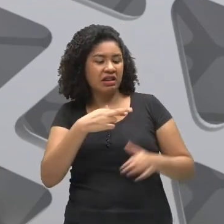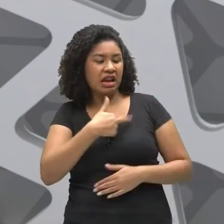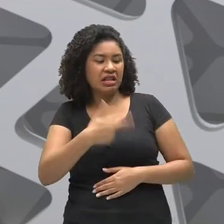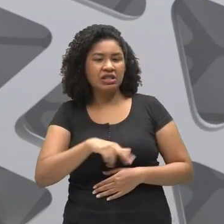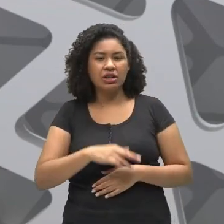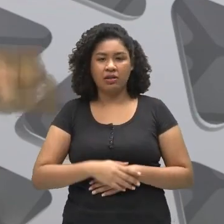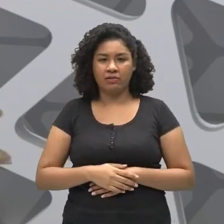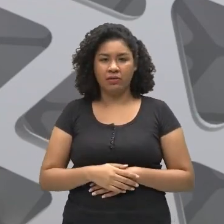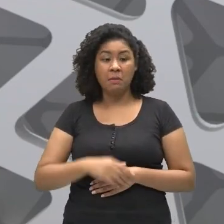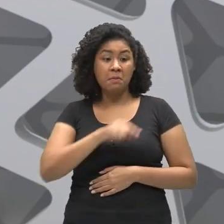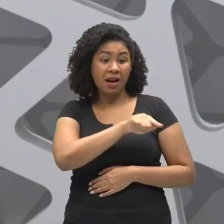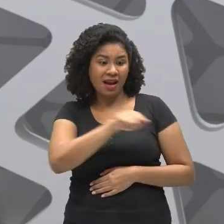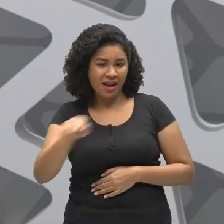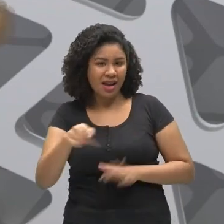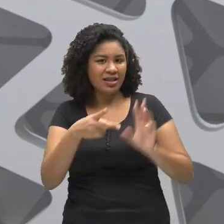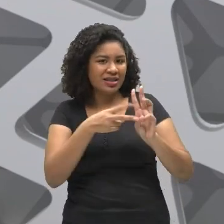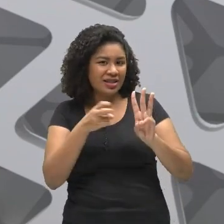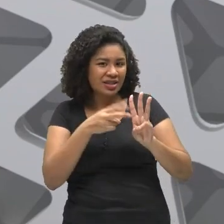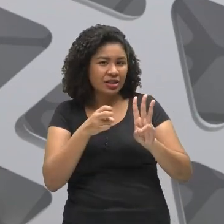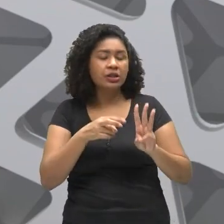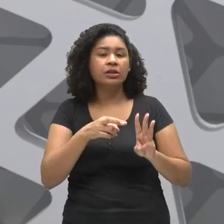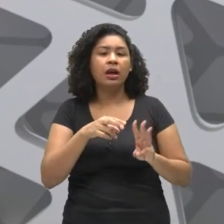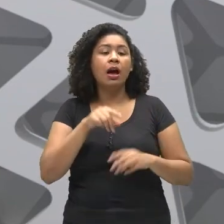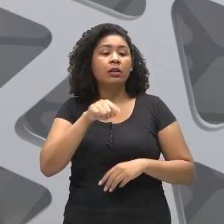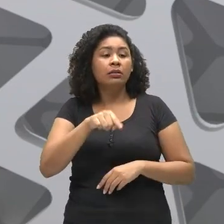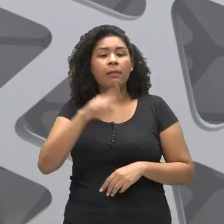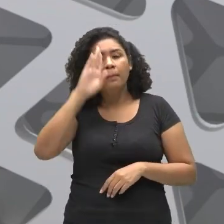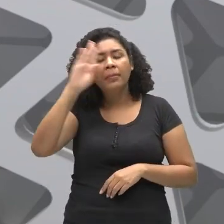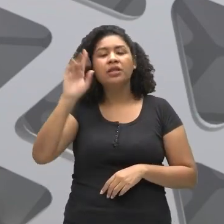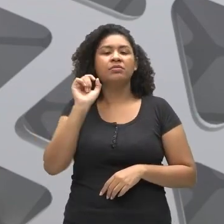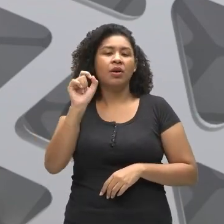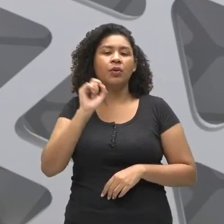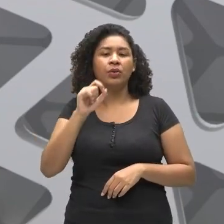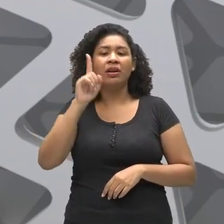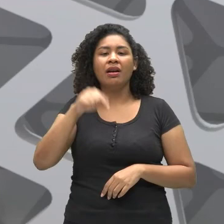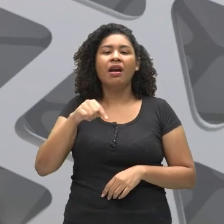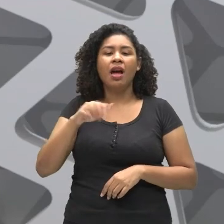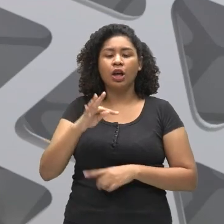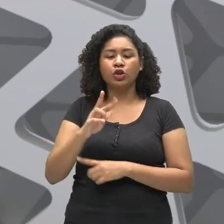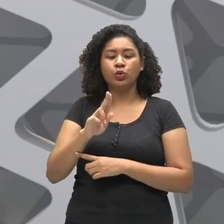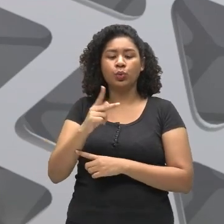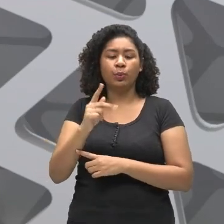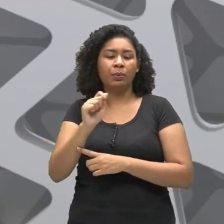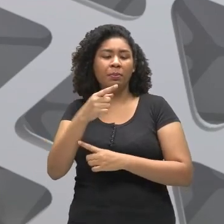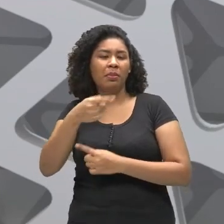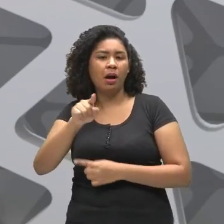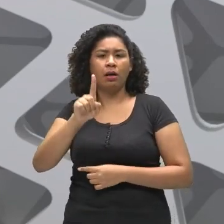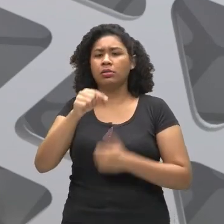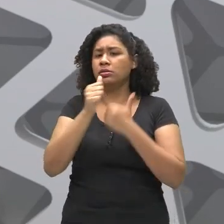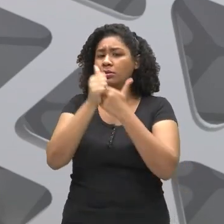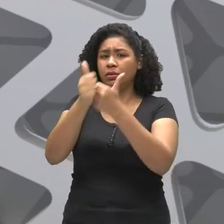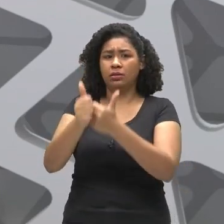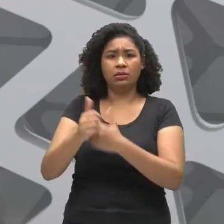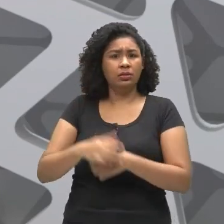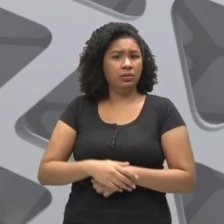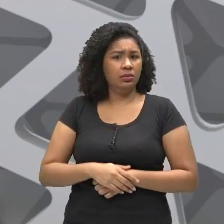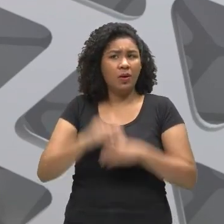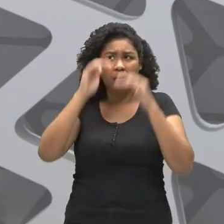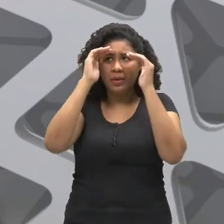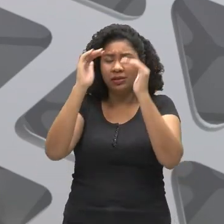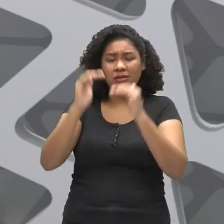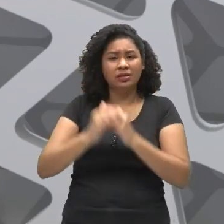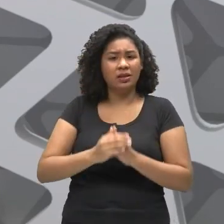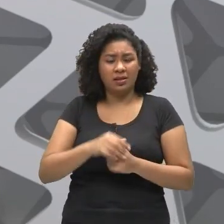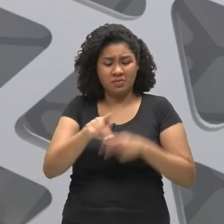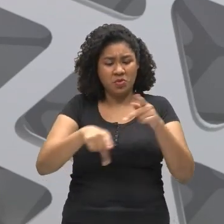Tupã, Iaci, os elementos da natureza, a própria mãe natureza. E aí a Companhia de Jesus vem por